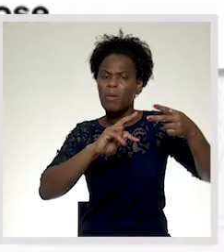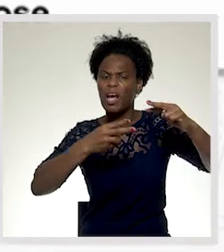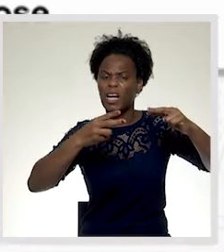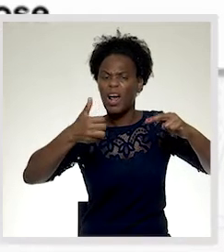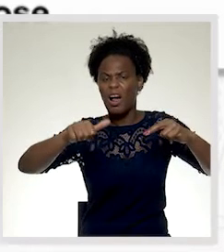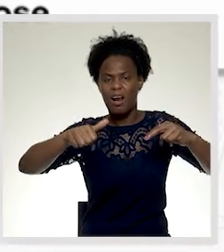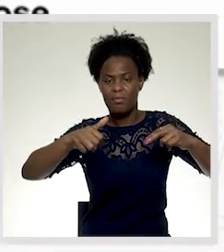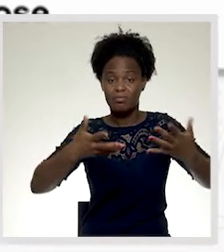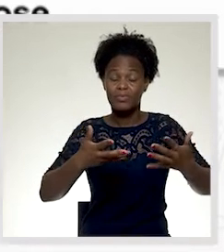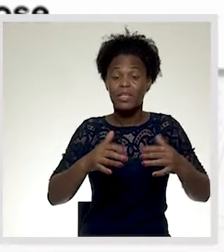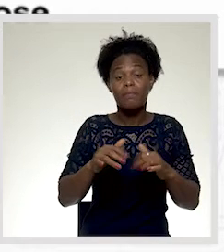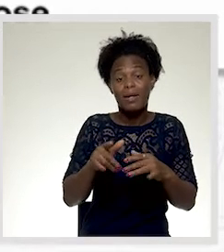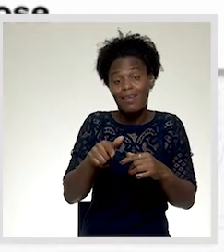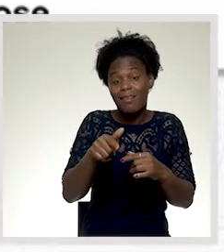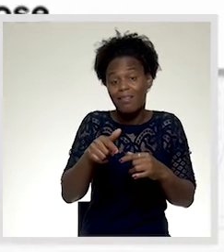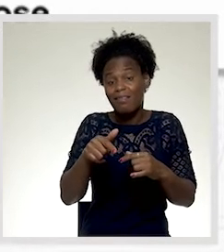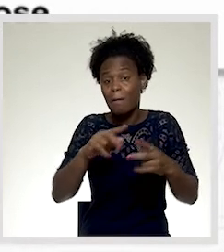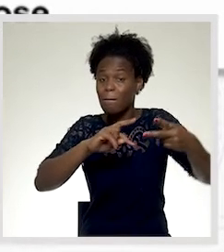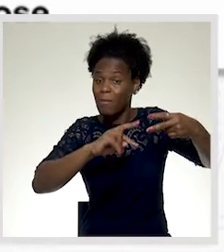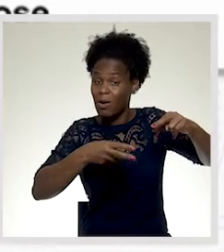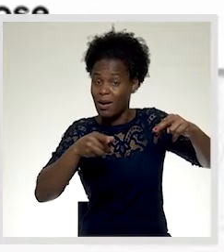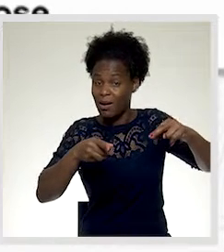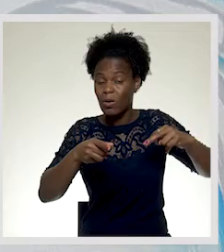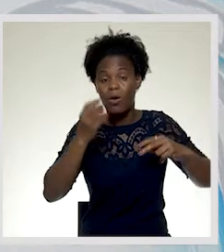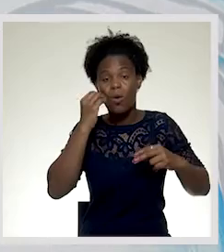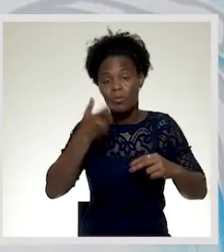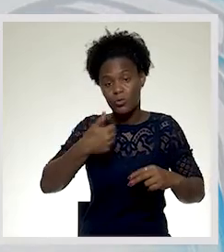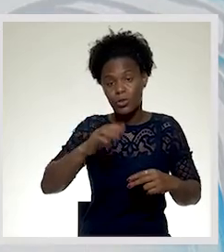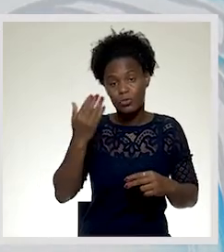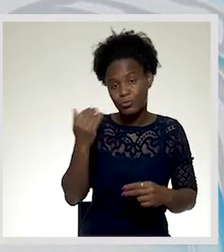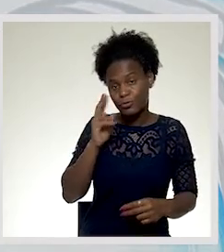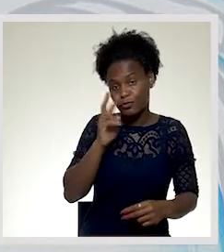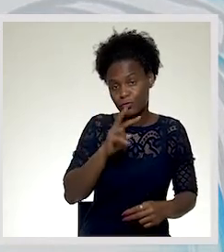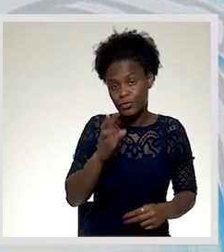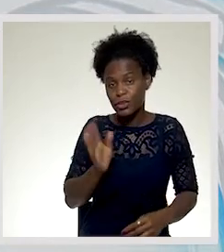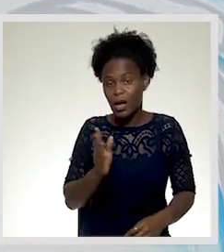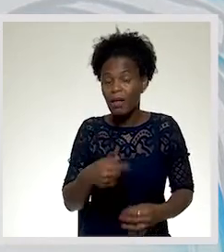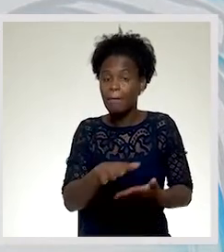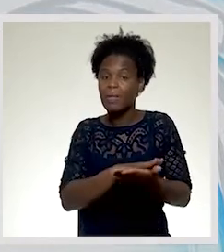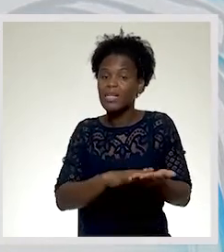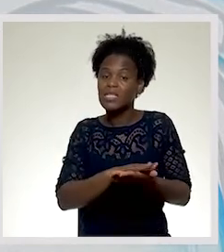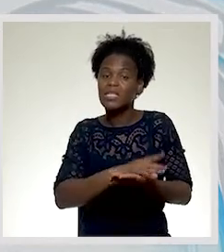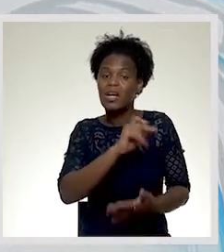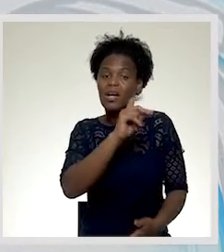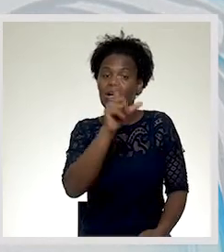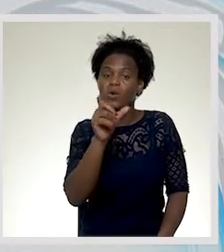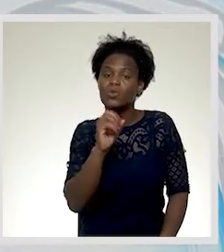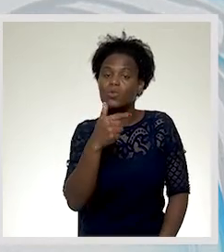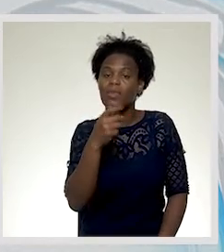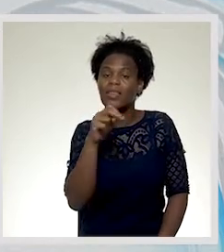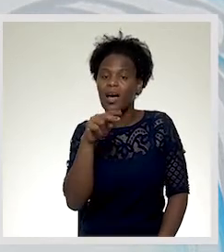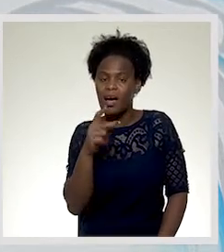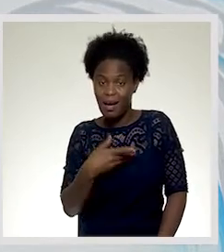à molécula. Agora, essas moléculas, como nós já vimos, elas possuem as bases